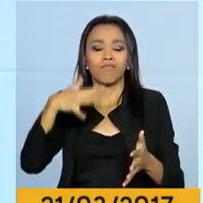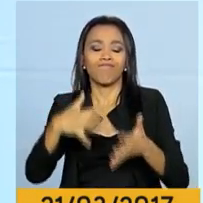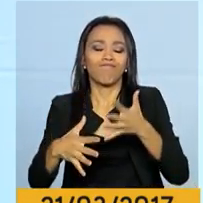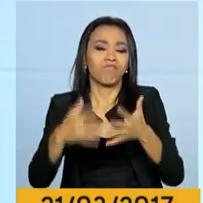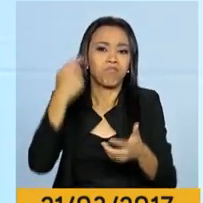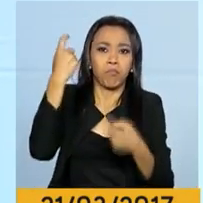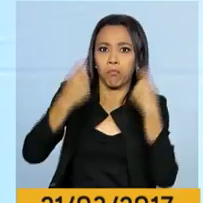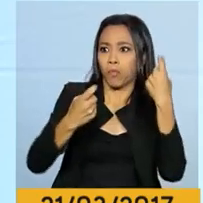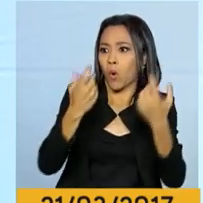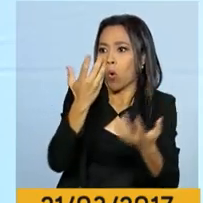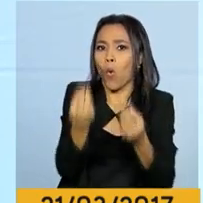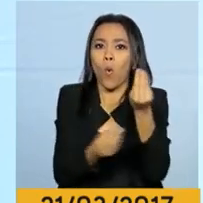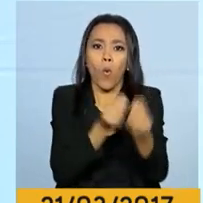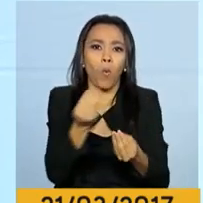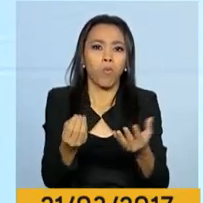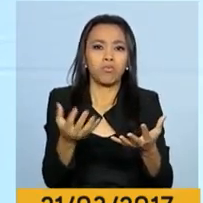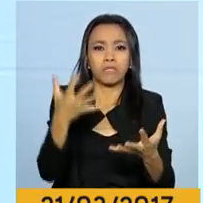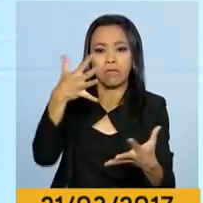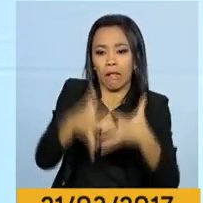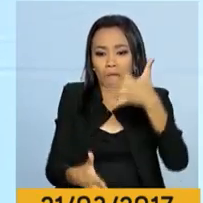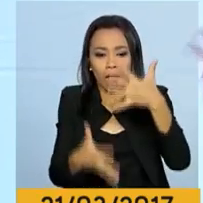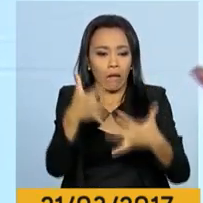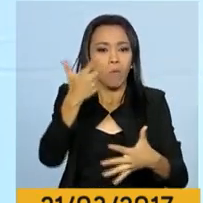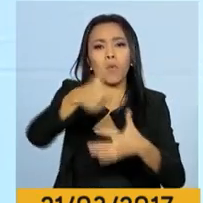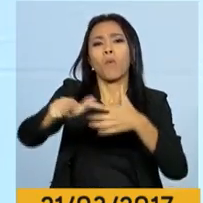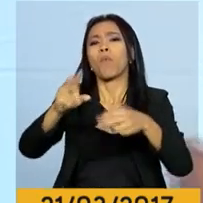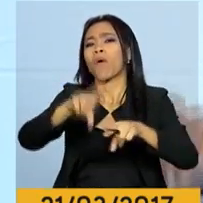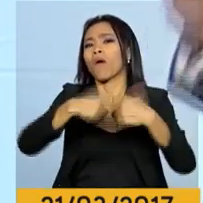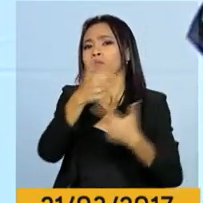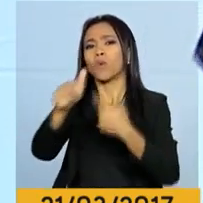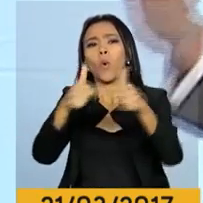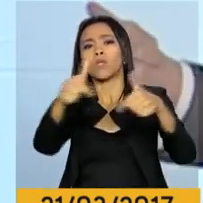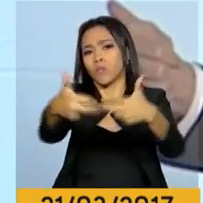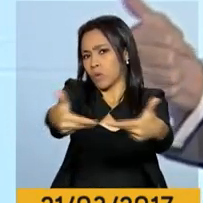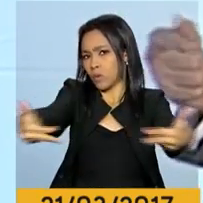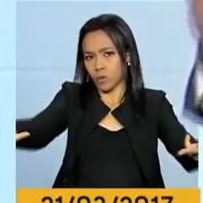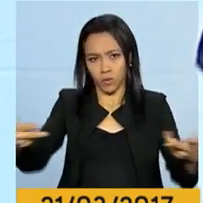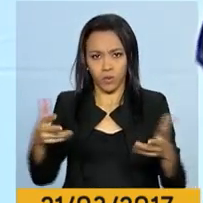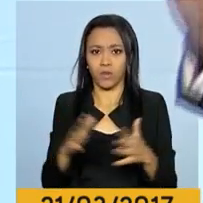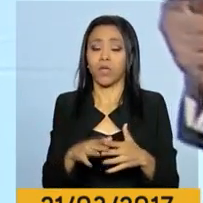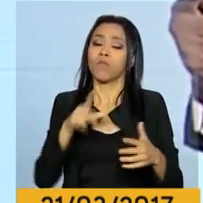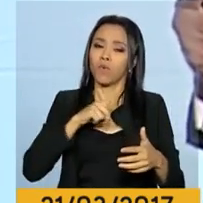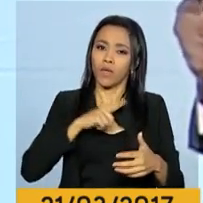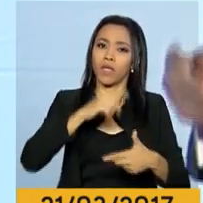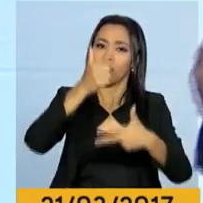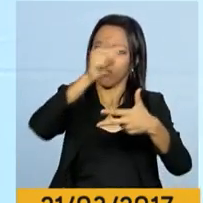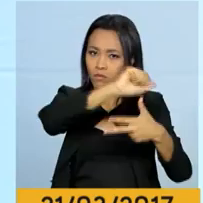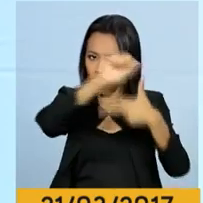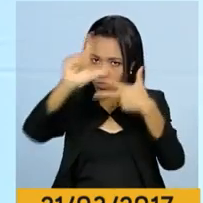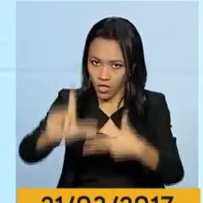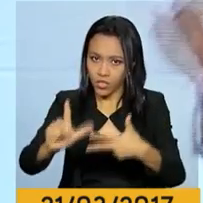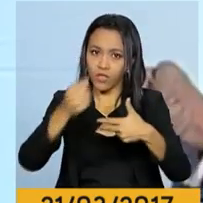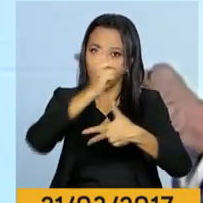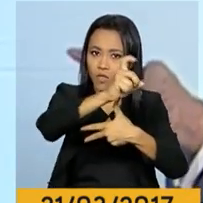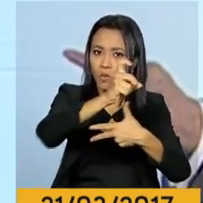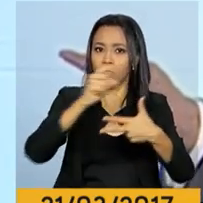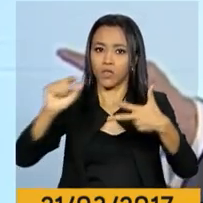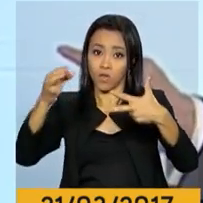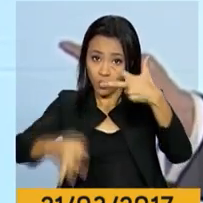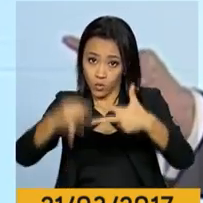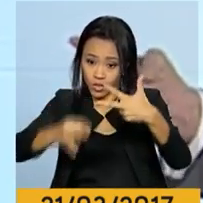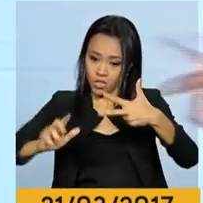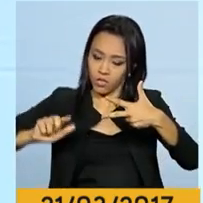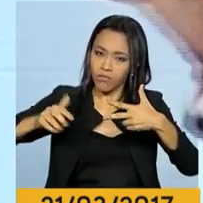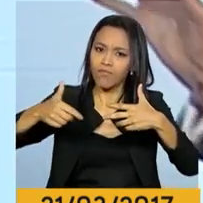no nosso sistema institucionalmente muito seguro, executivo executa, legislativo legisla, judiciário